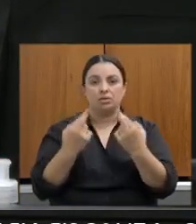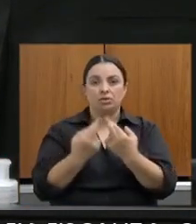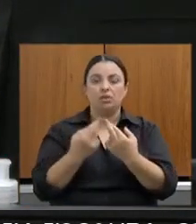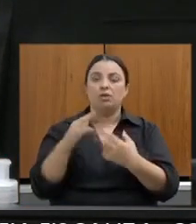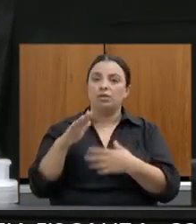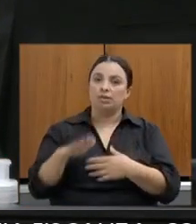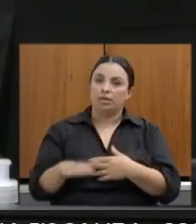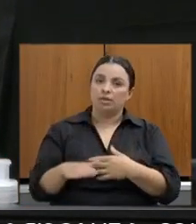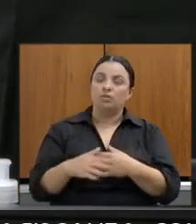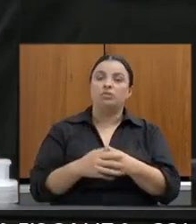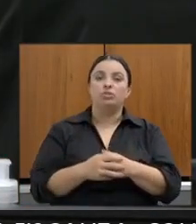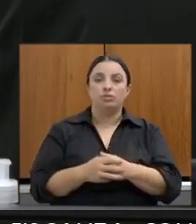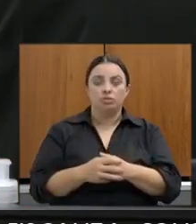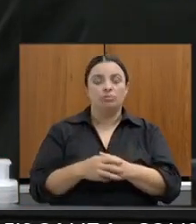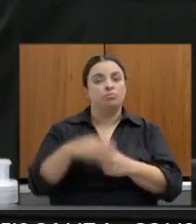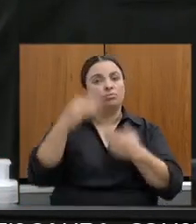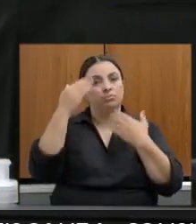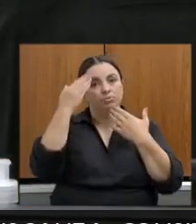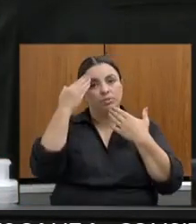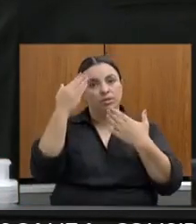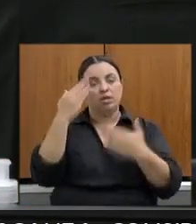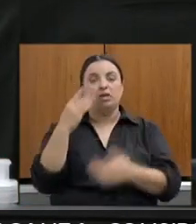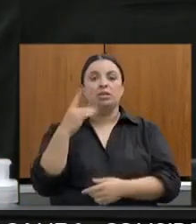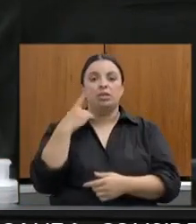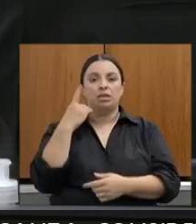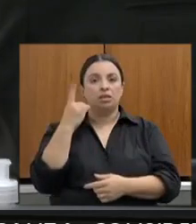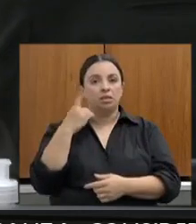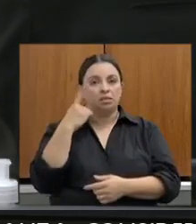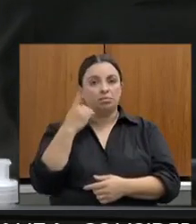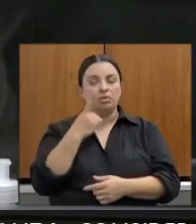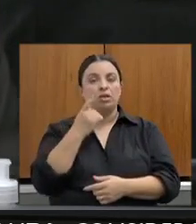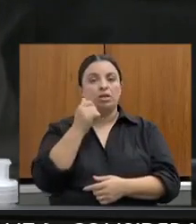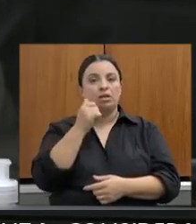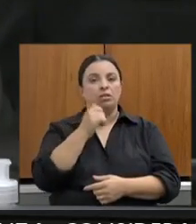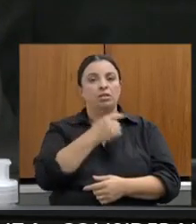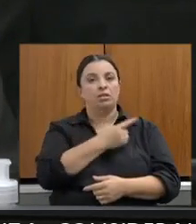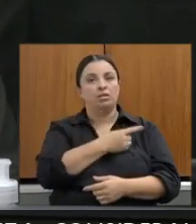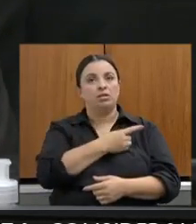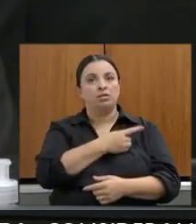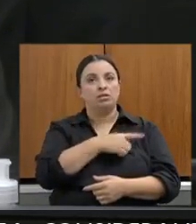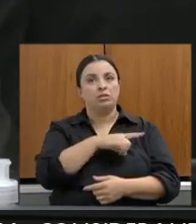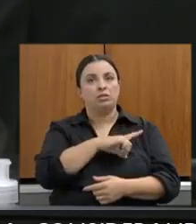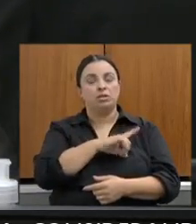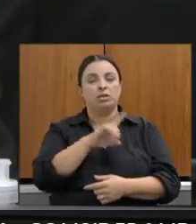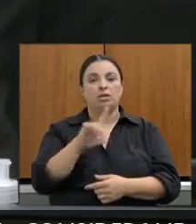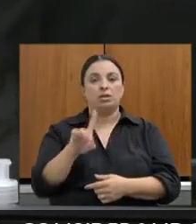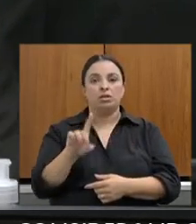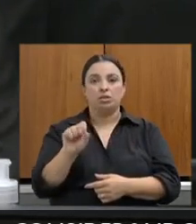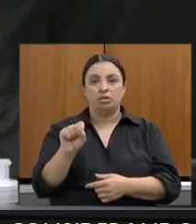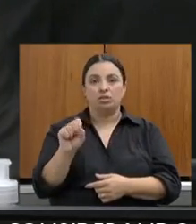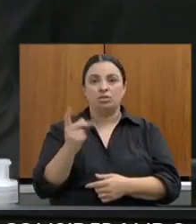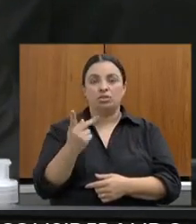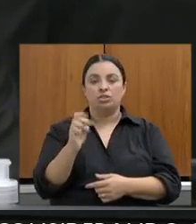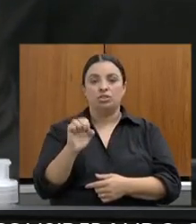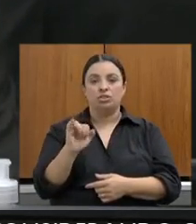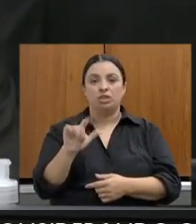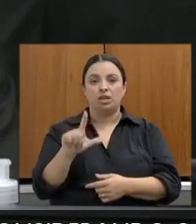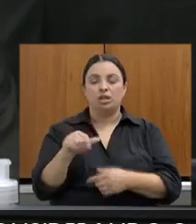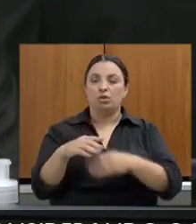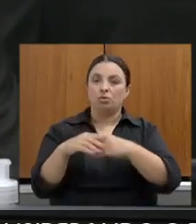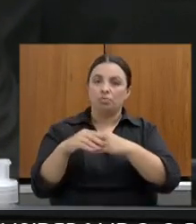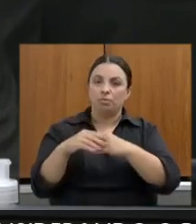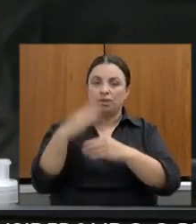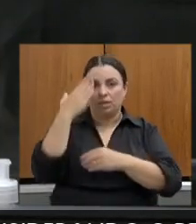tarde muito obrigado a deputado a Sheila também comprimento que agradeço pela sua presença e já